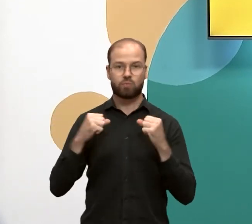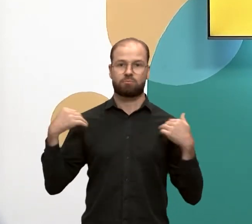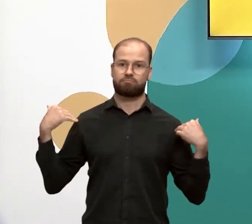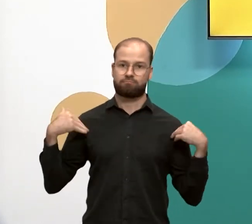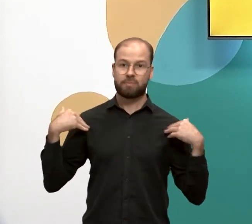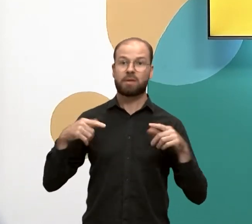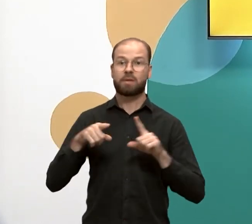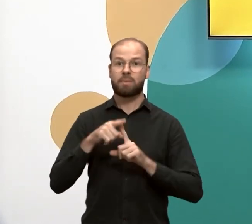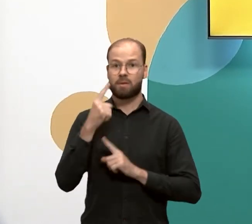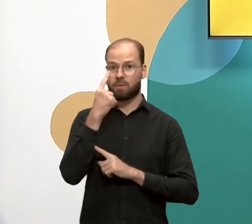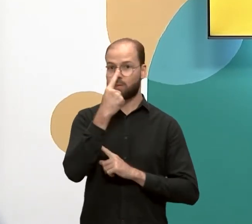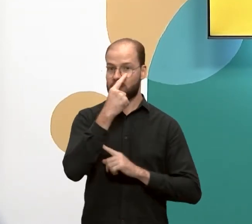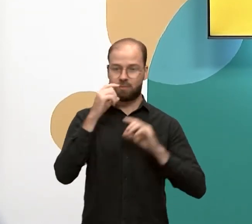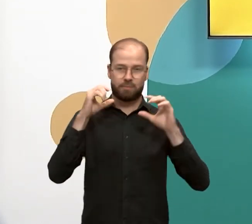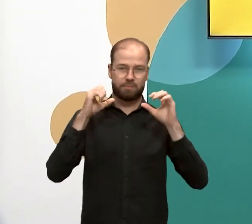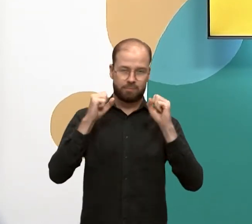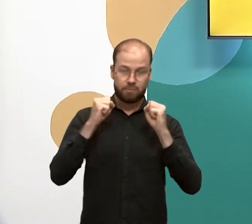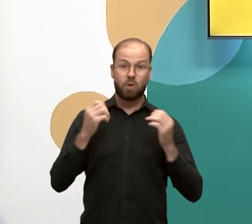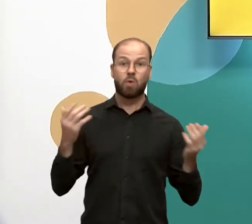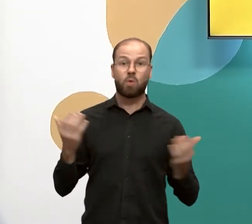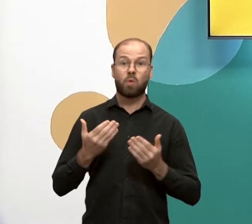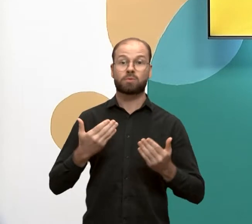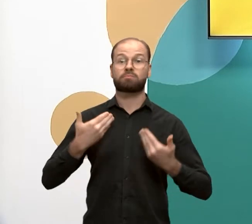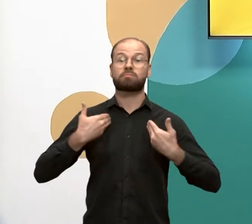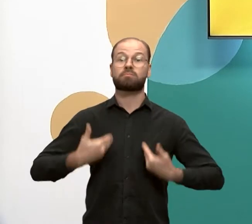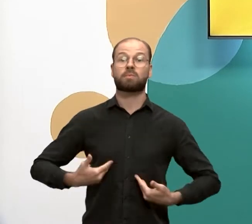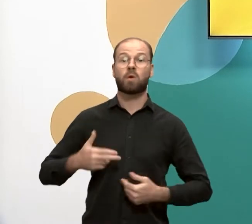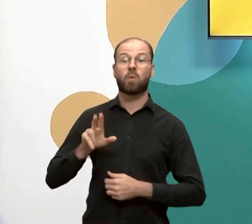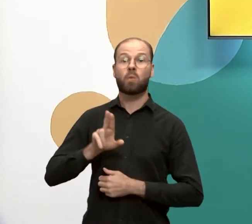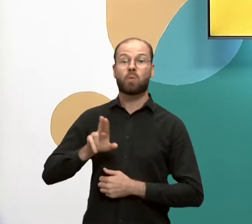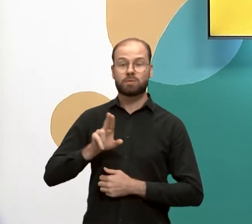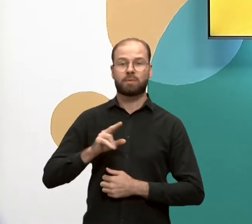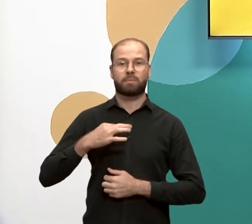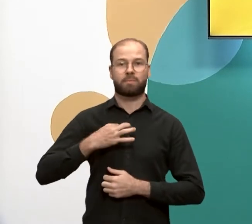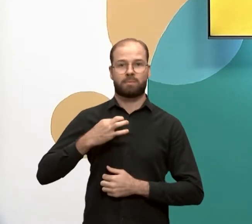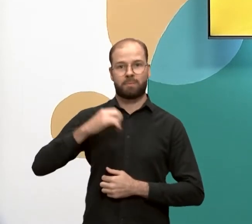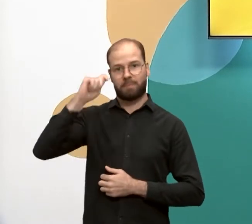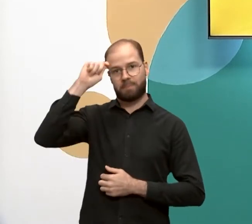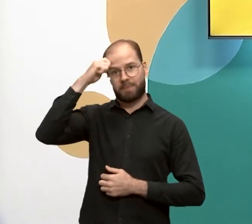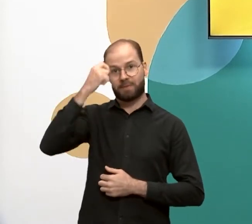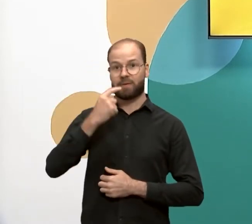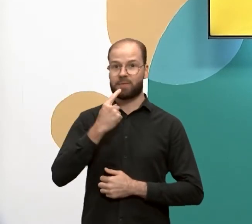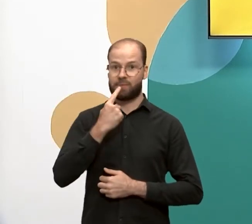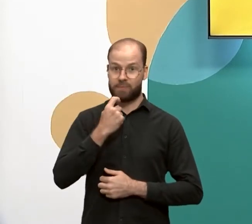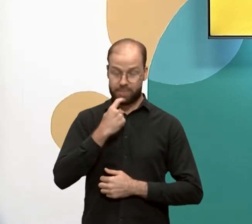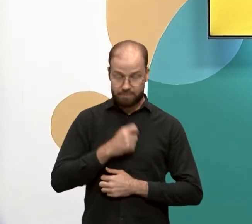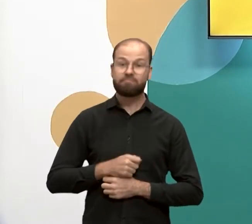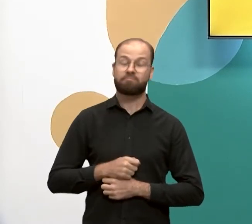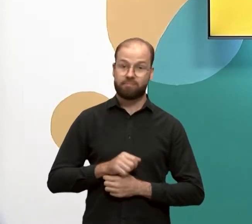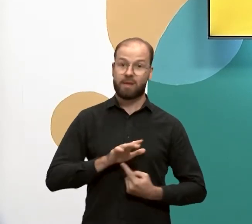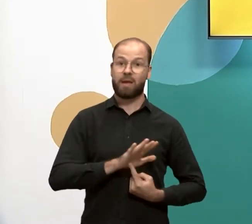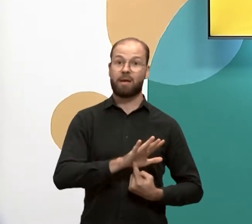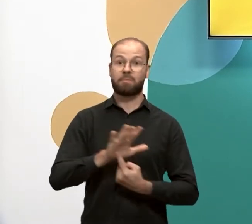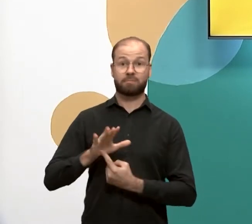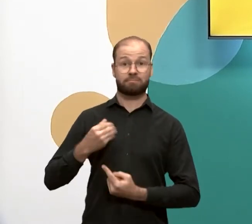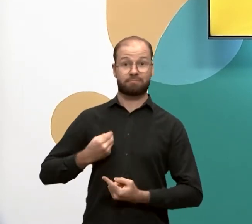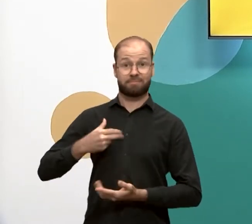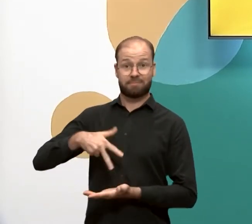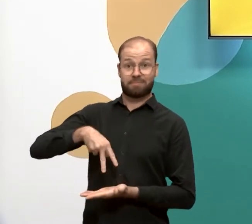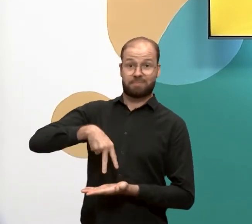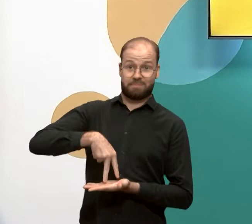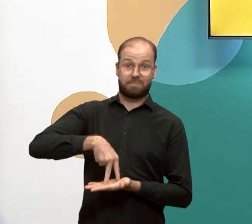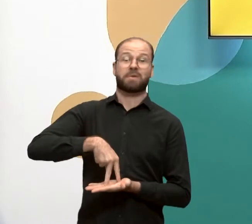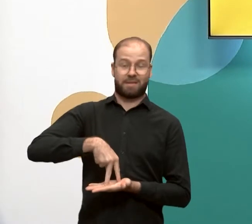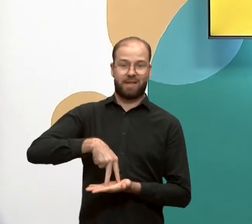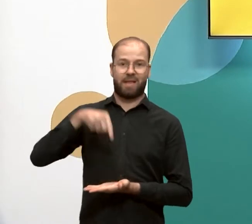também escuros, e hoje visto uma roupa preta e vermelha e apresento o programa em pé, por enquanto, aqui